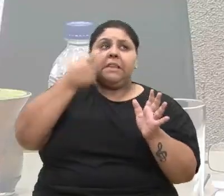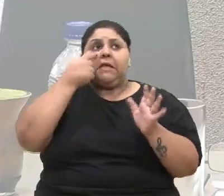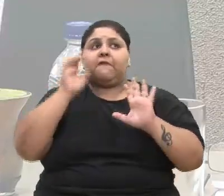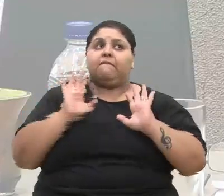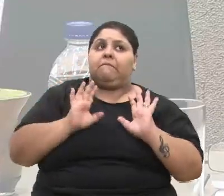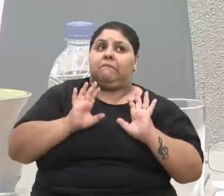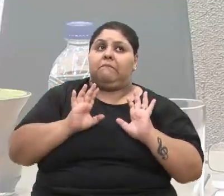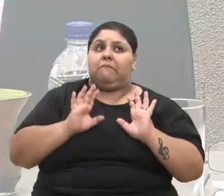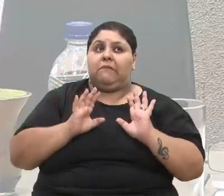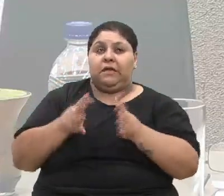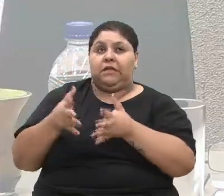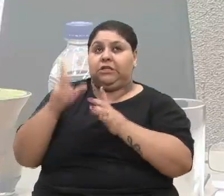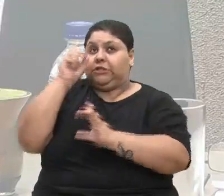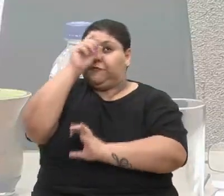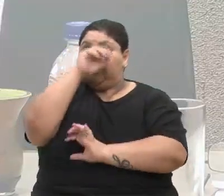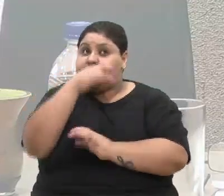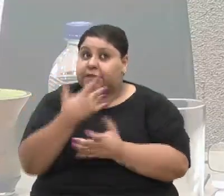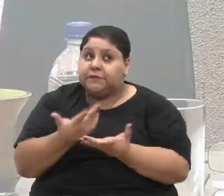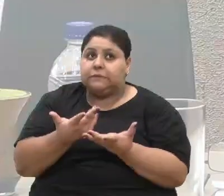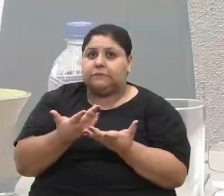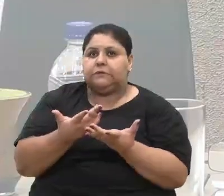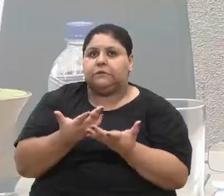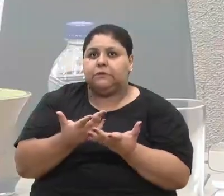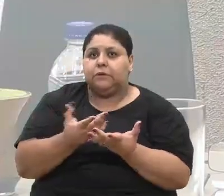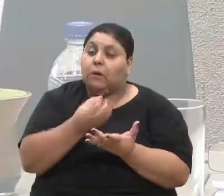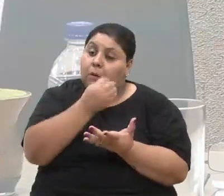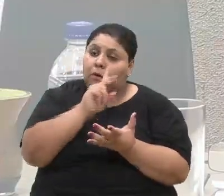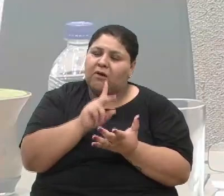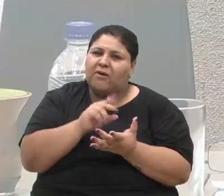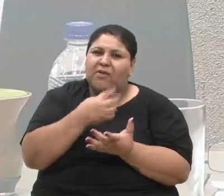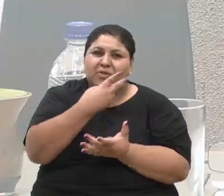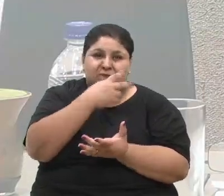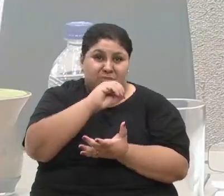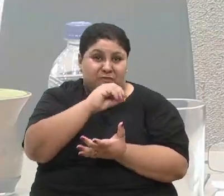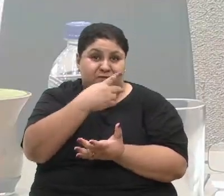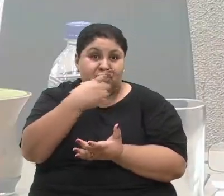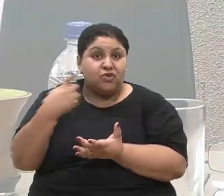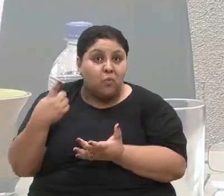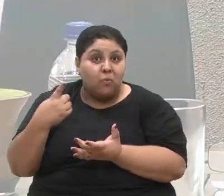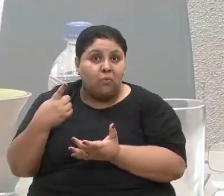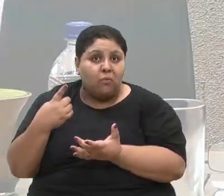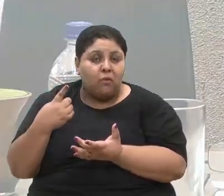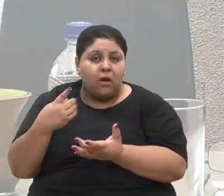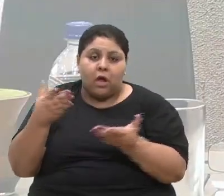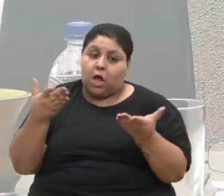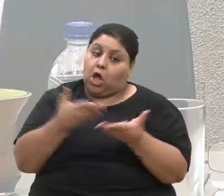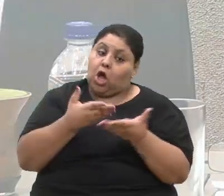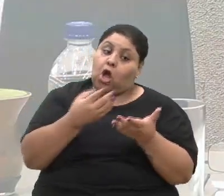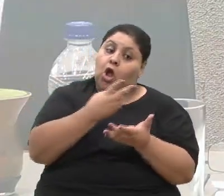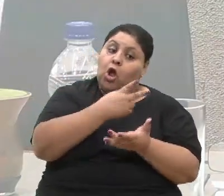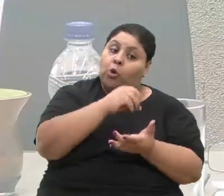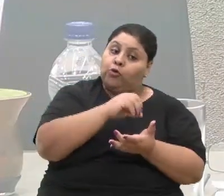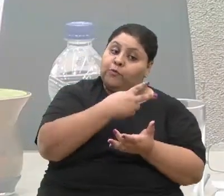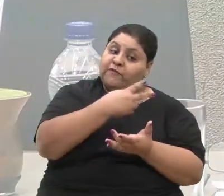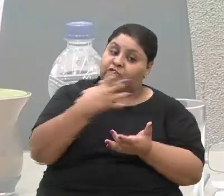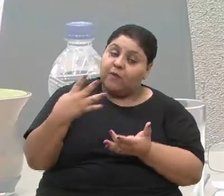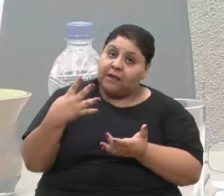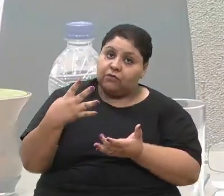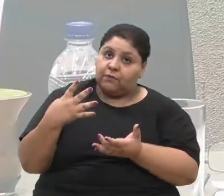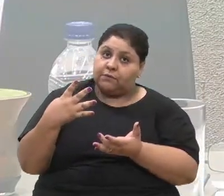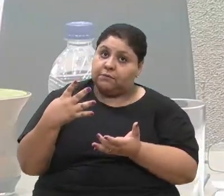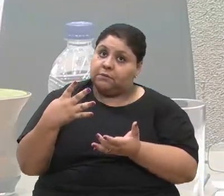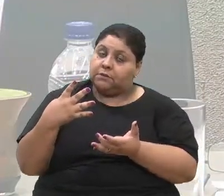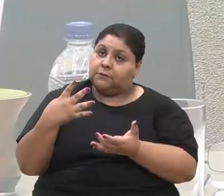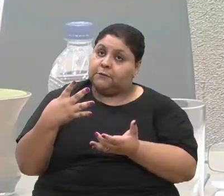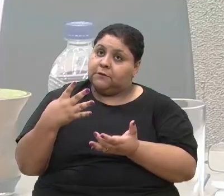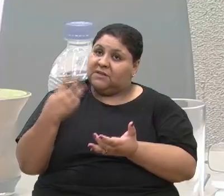porque é complicado, porque... Tudo bem, mas era 2021. Agora nós estamos em 2024.